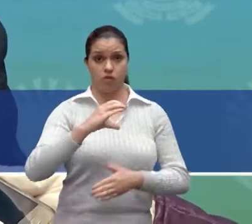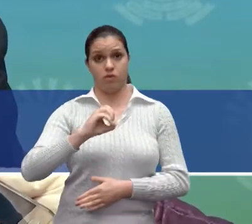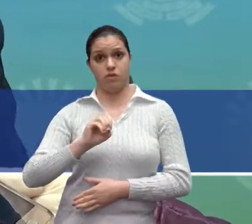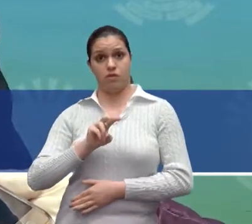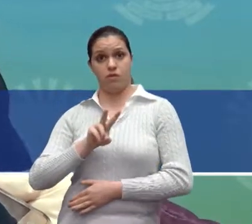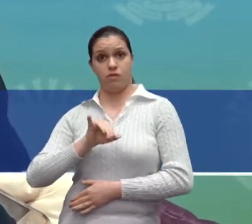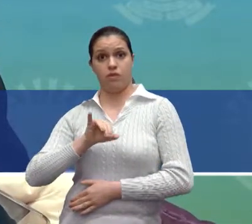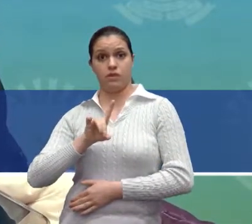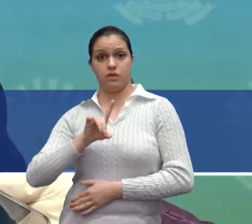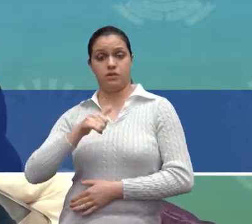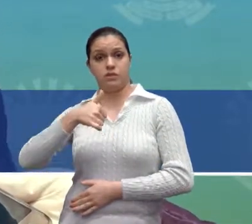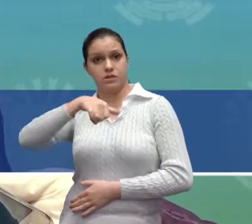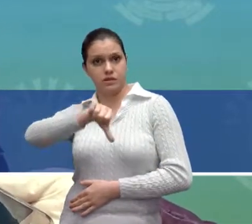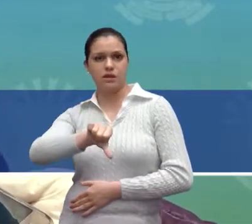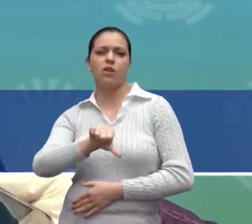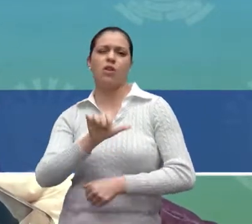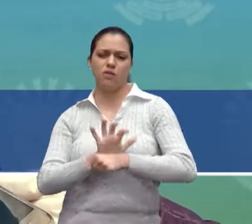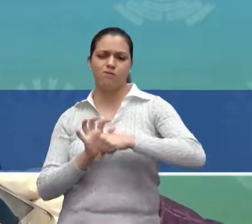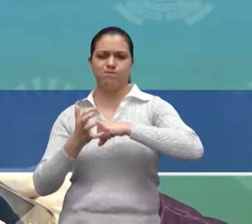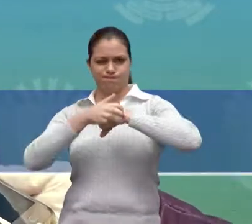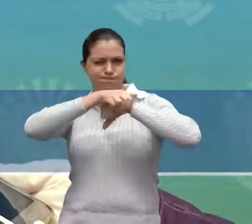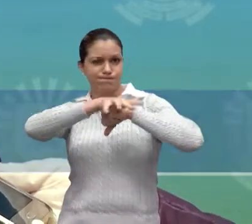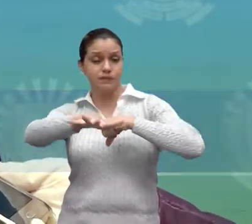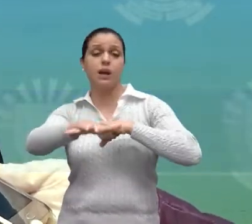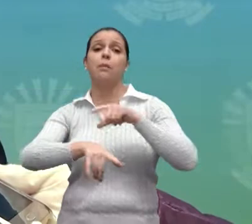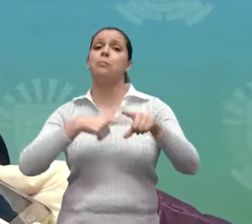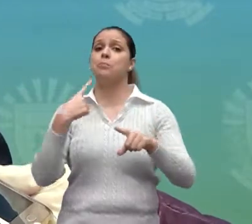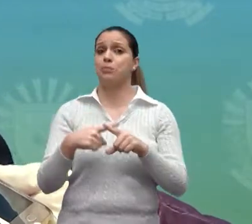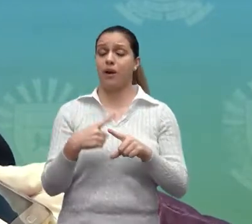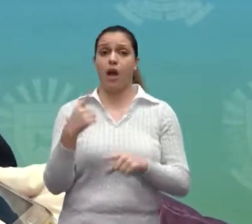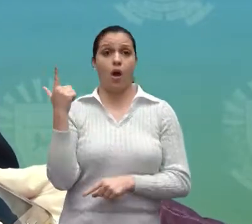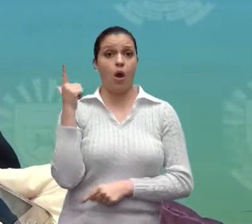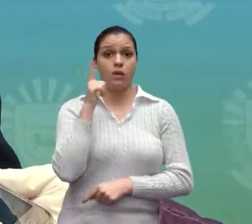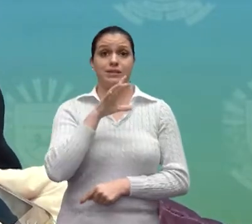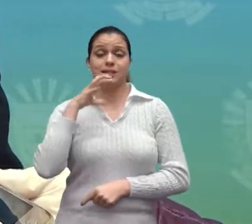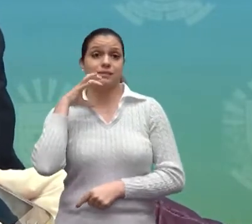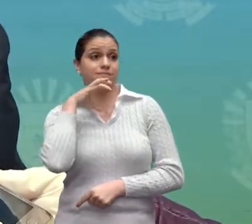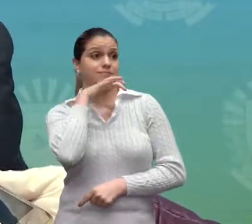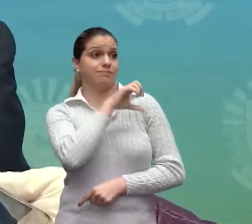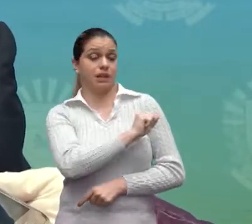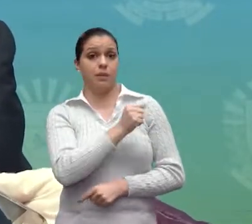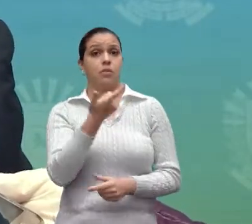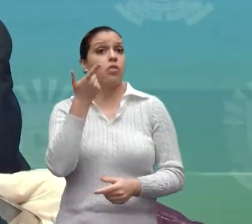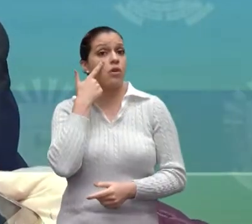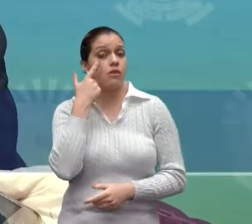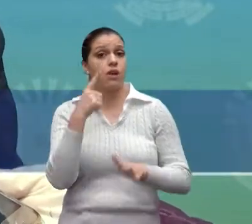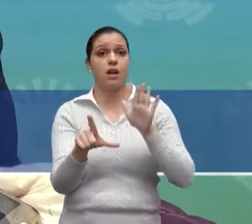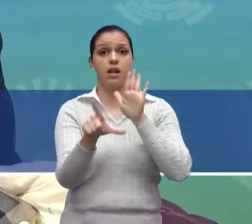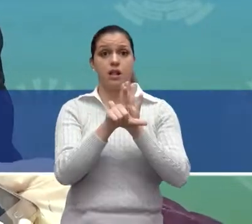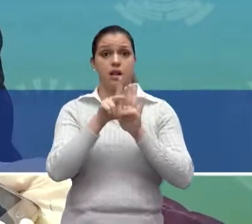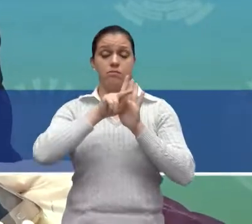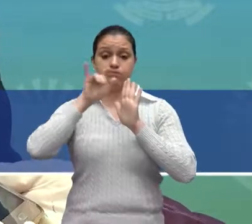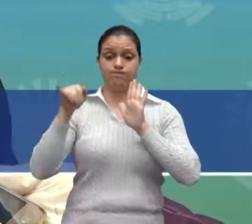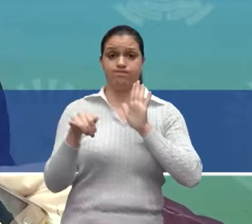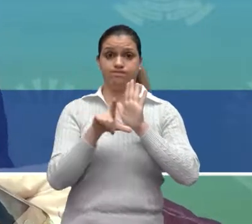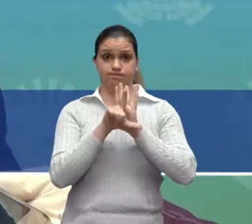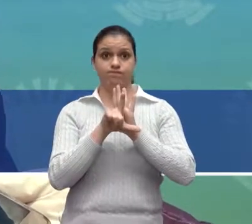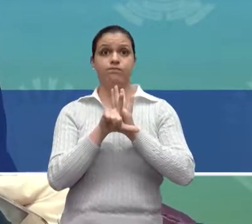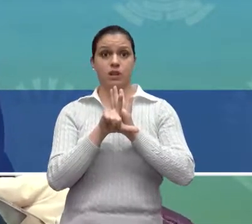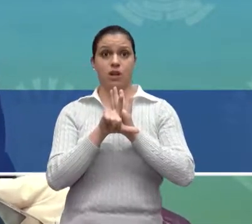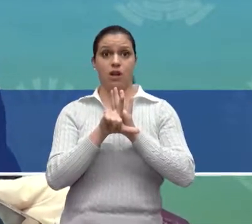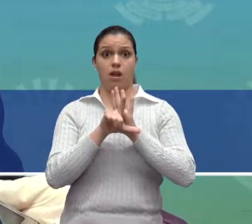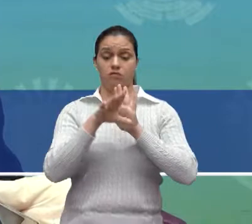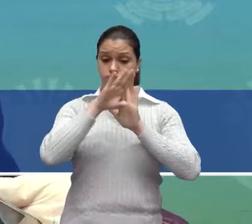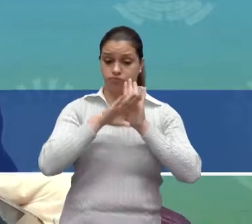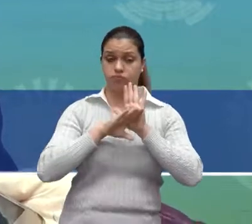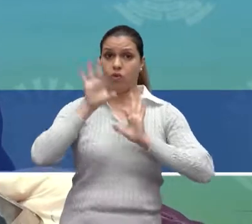do Covid-19, que trata dessa pandemia do coronavírus, né, para que a gente possa ver essas leis e projetos que estão